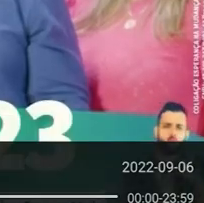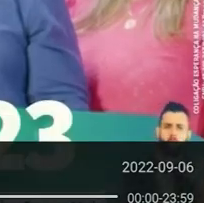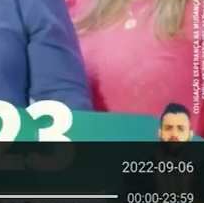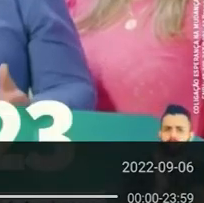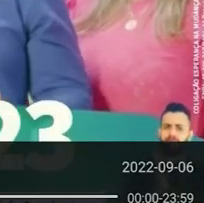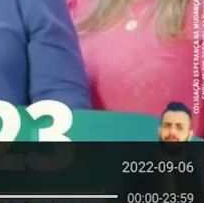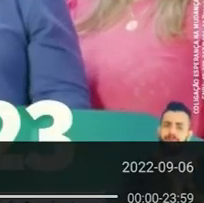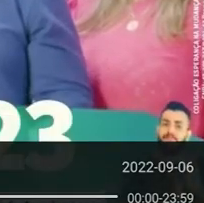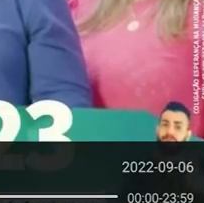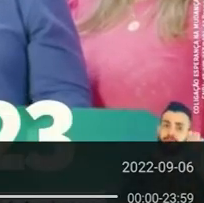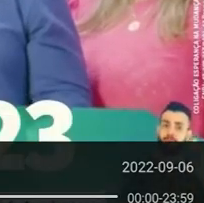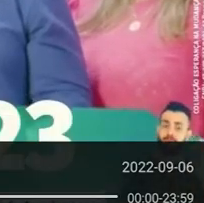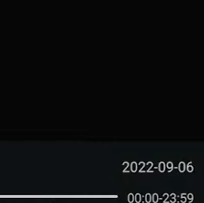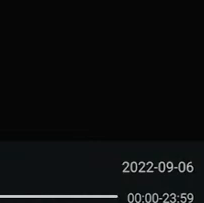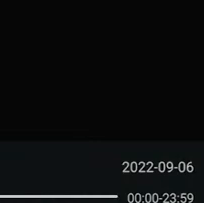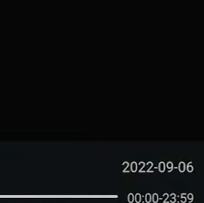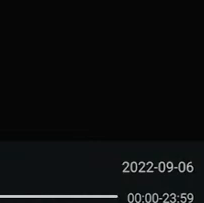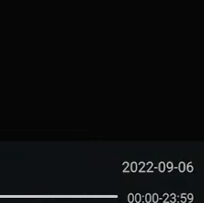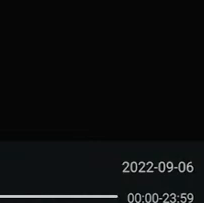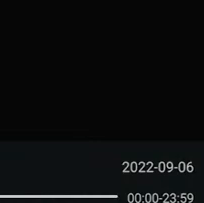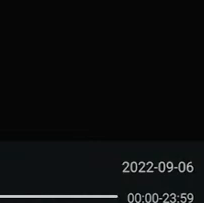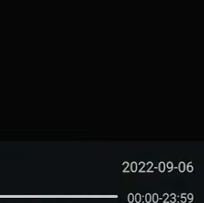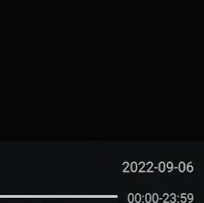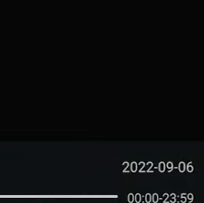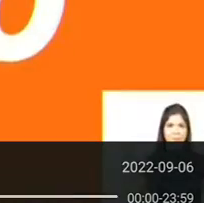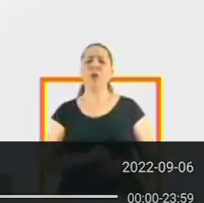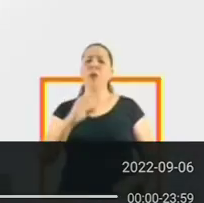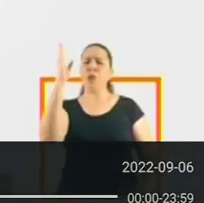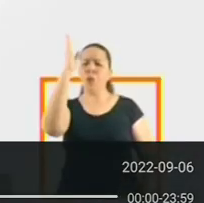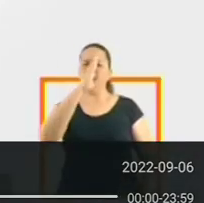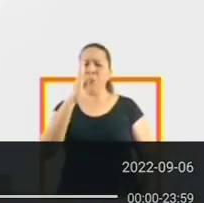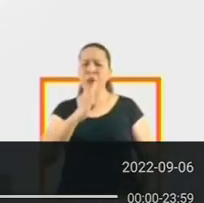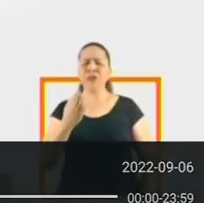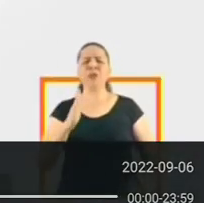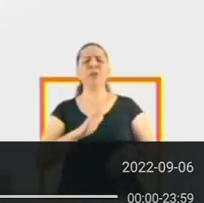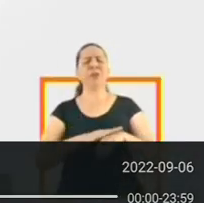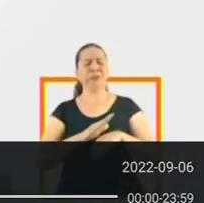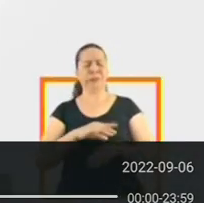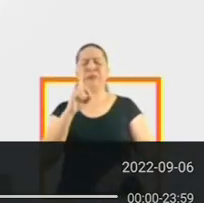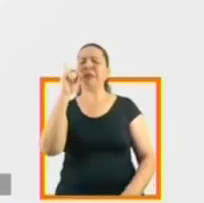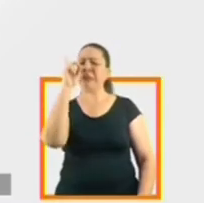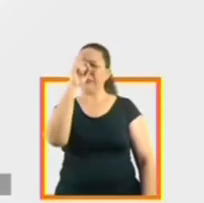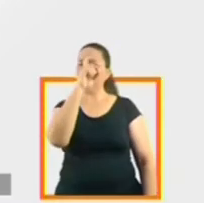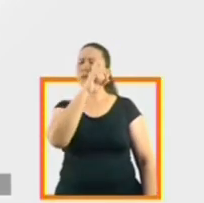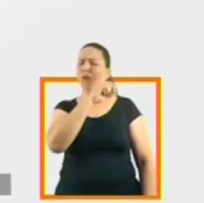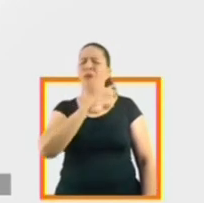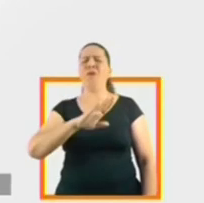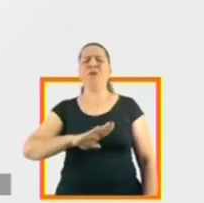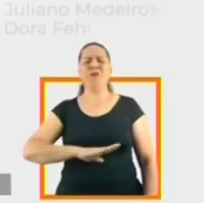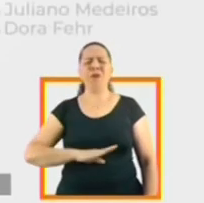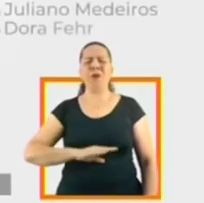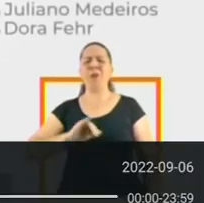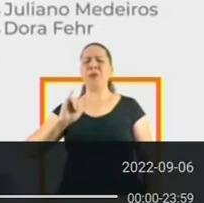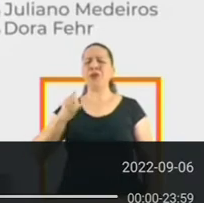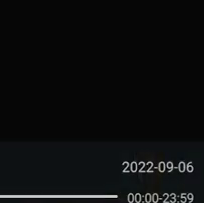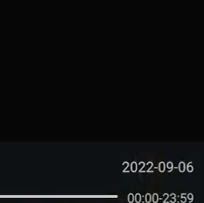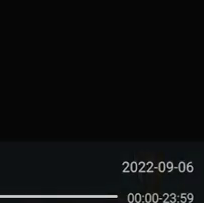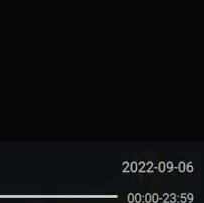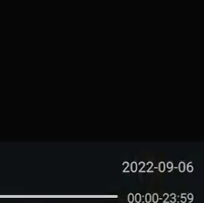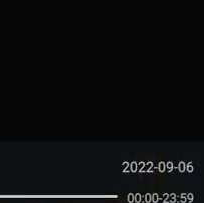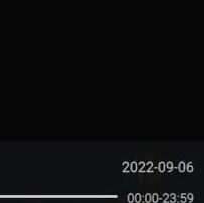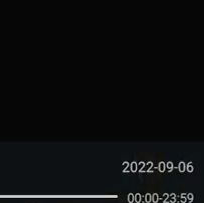Somos mais. Candidatura coletiva adaptada. O Brasil passa por momentos muito difíceis. É fome,